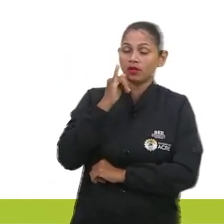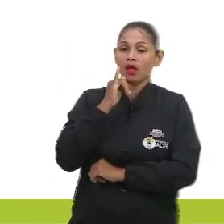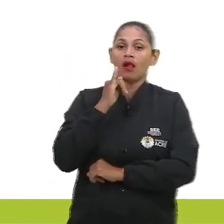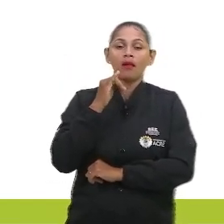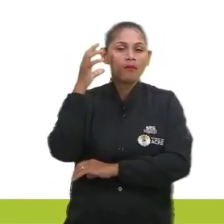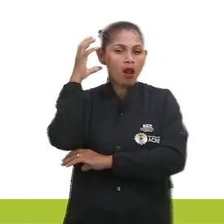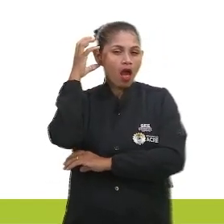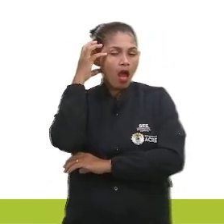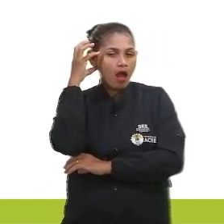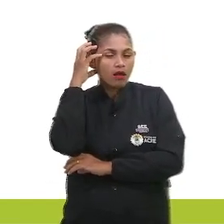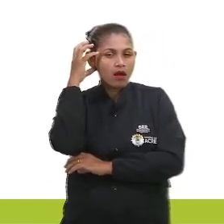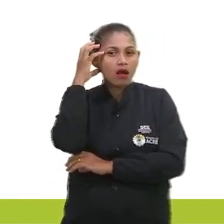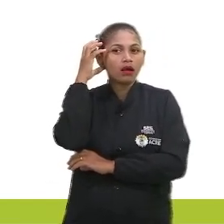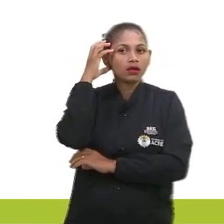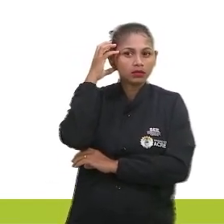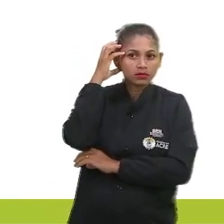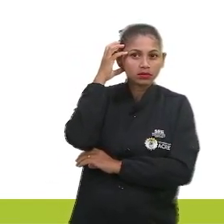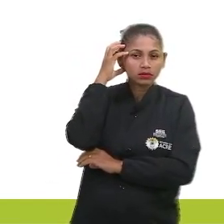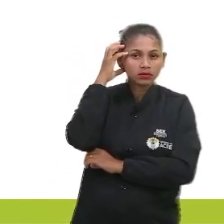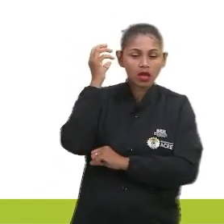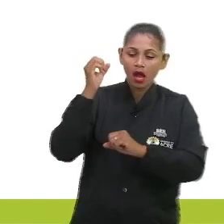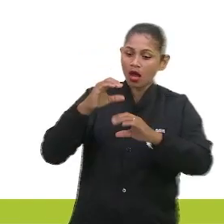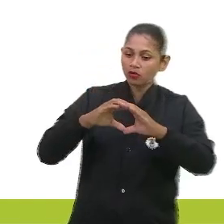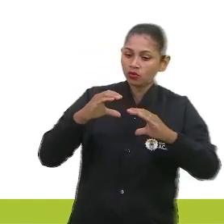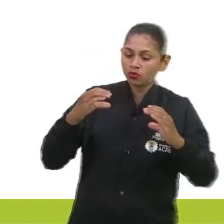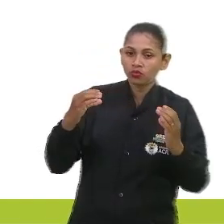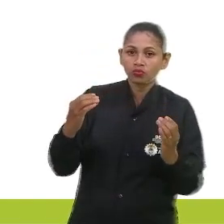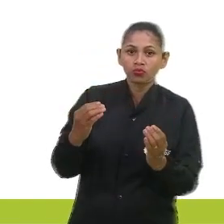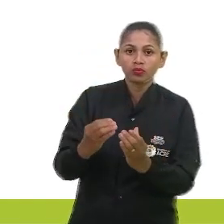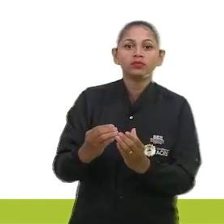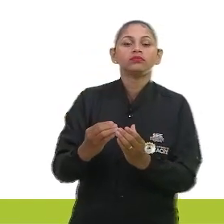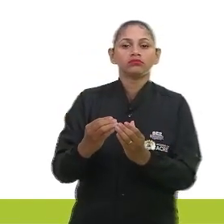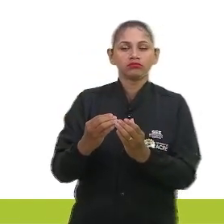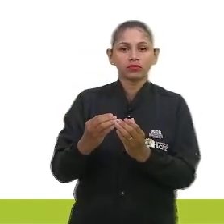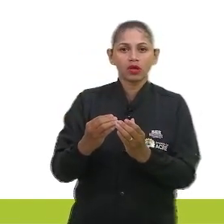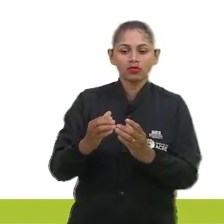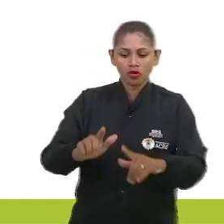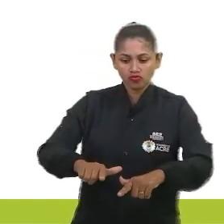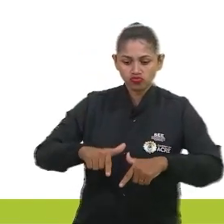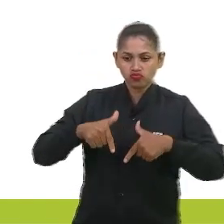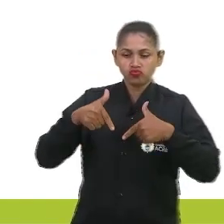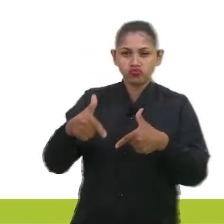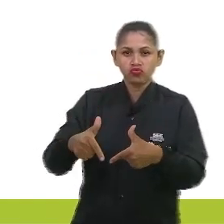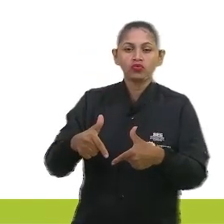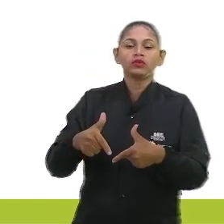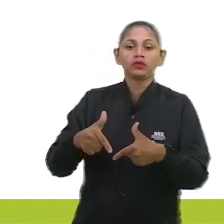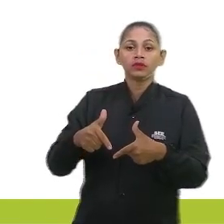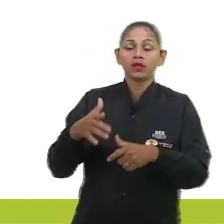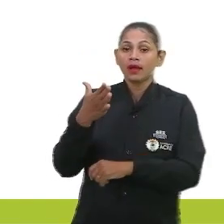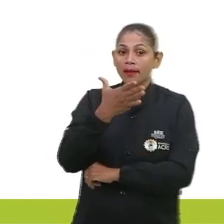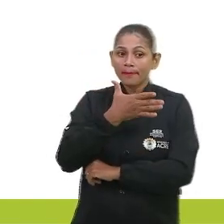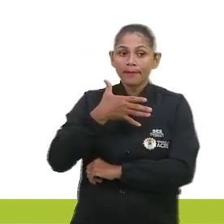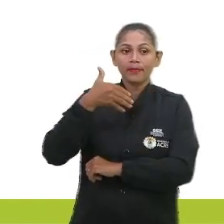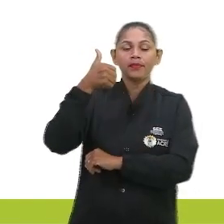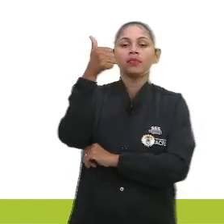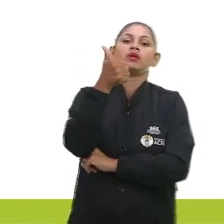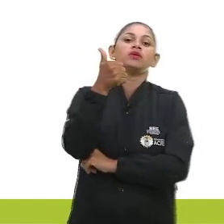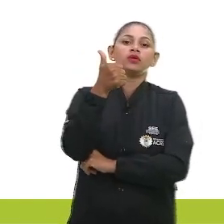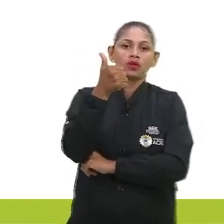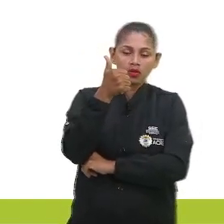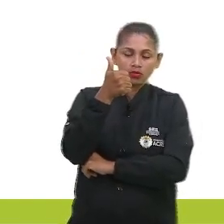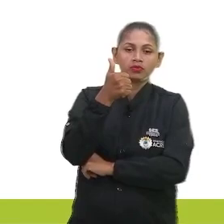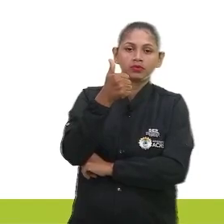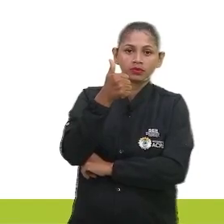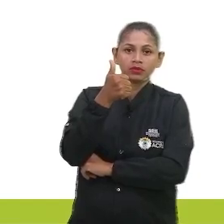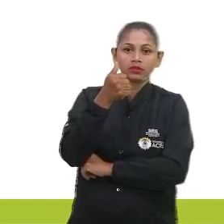em que se pode lutar por uma construção de algo para a comunidade, pela melhoria dos serviços